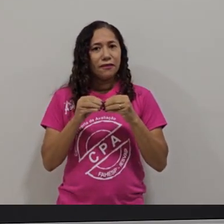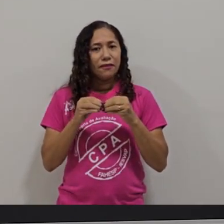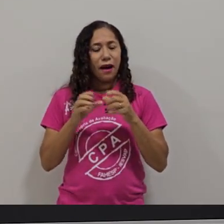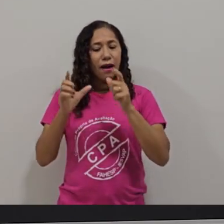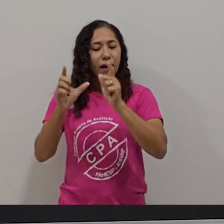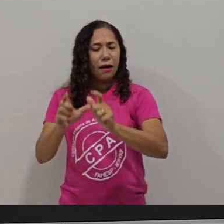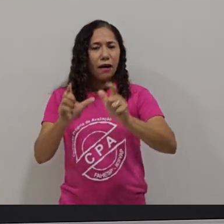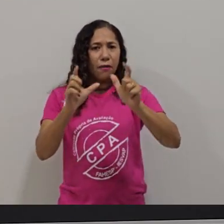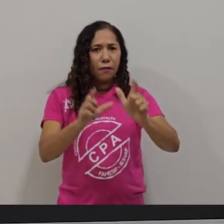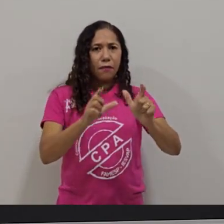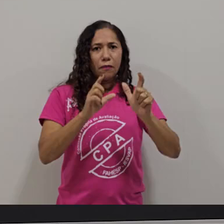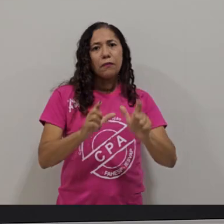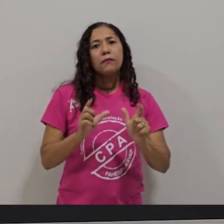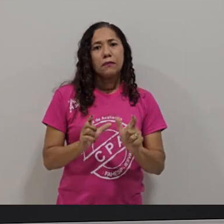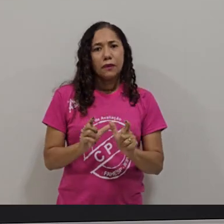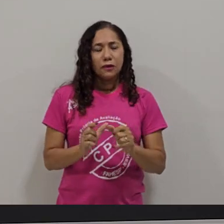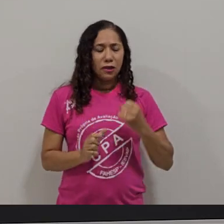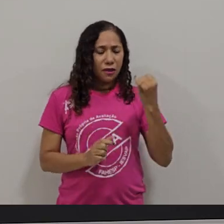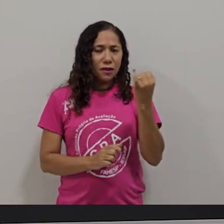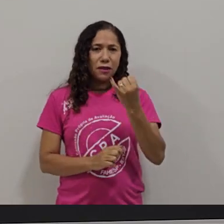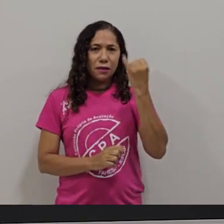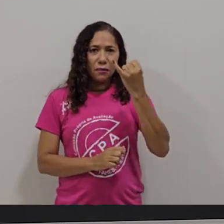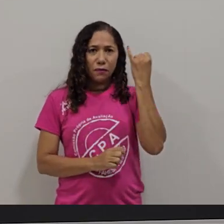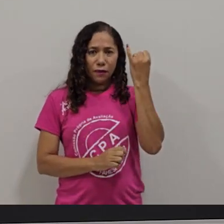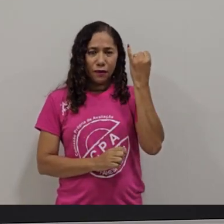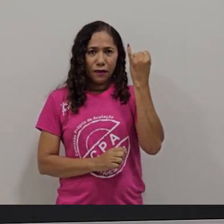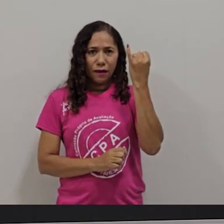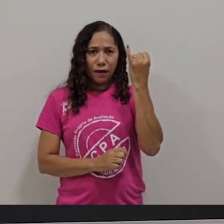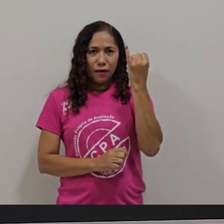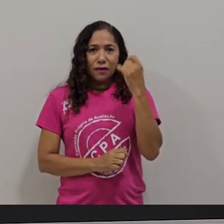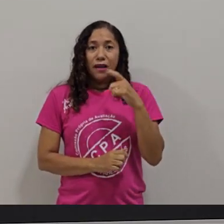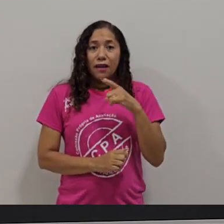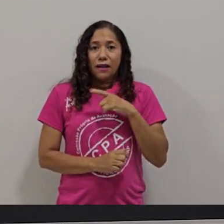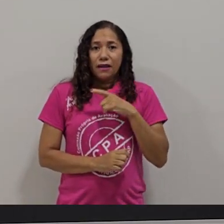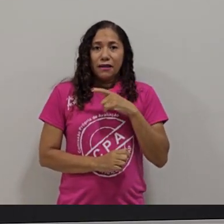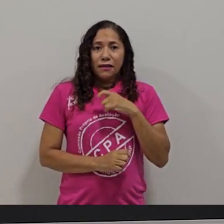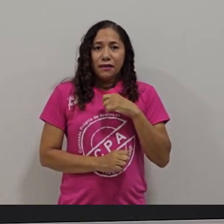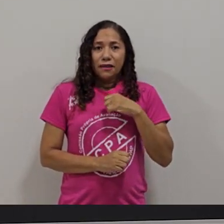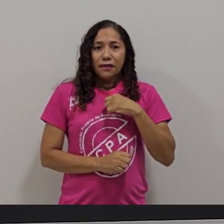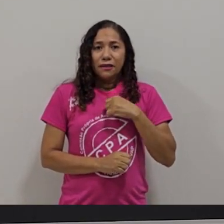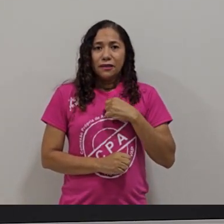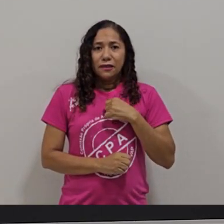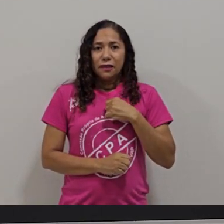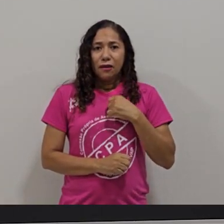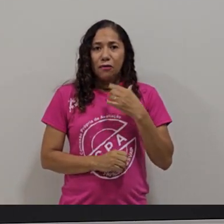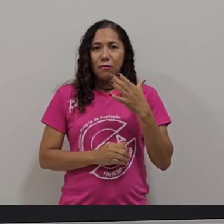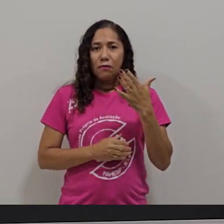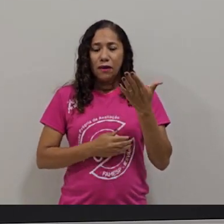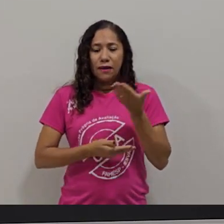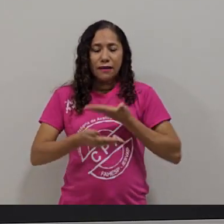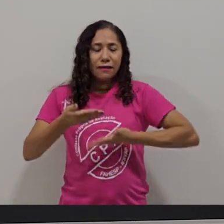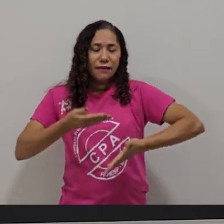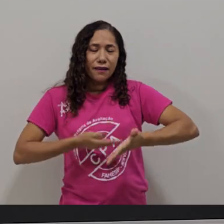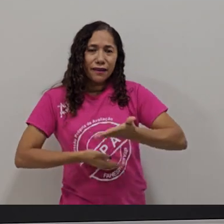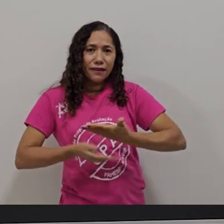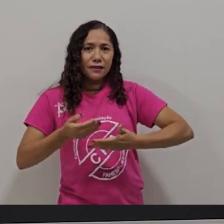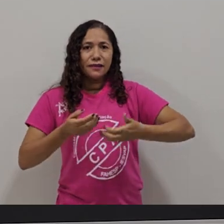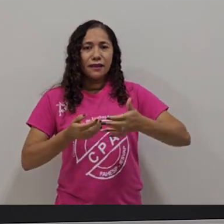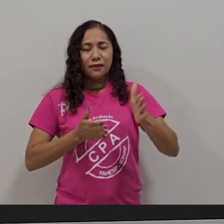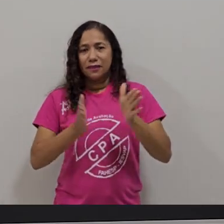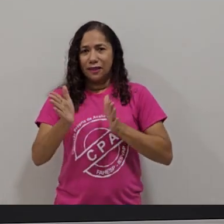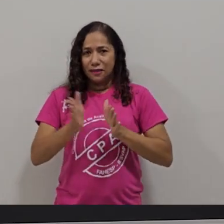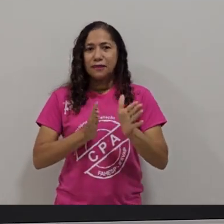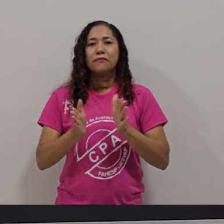esses ambientes, mas é importante que haja uma sensibilização de toda a sociedade de que o